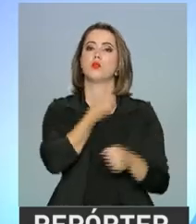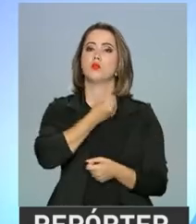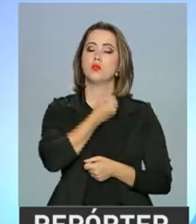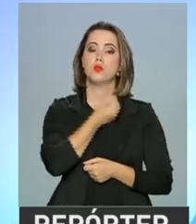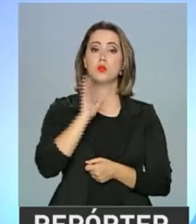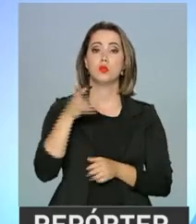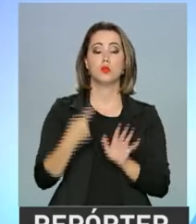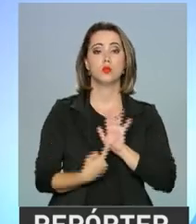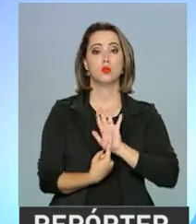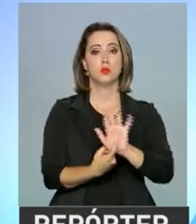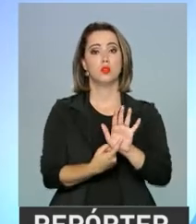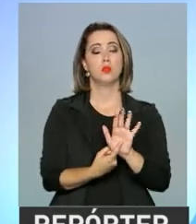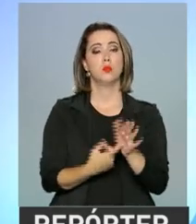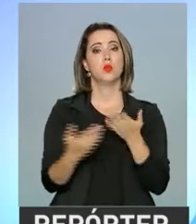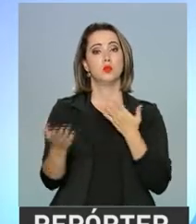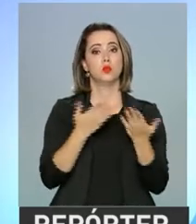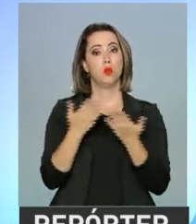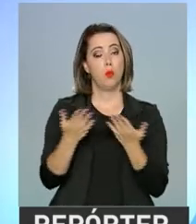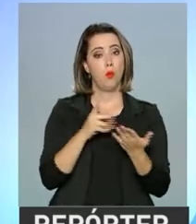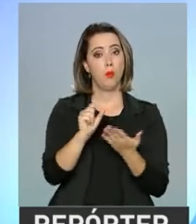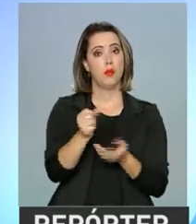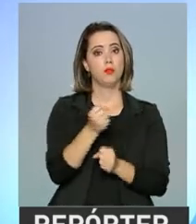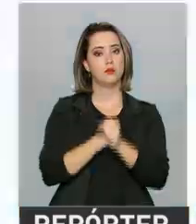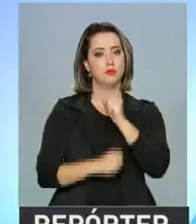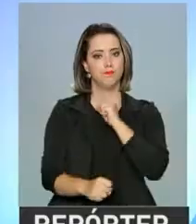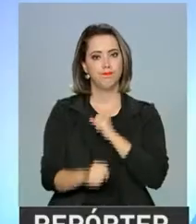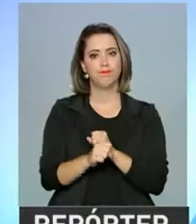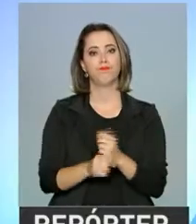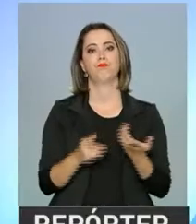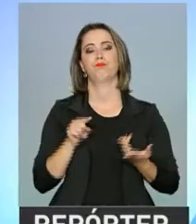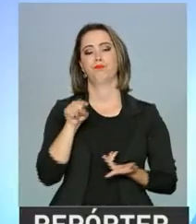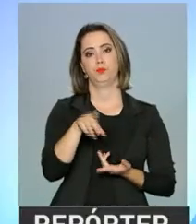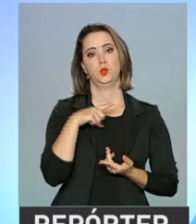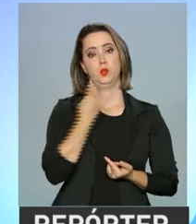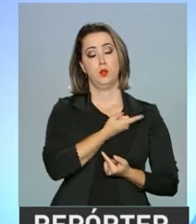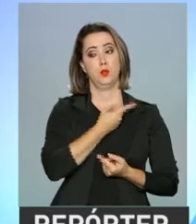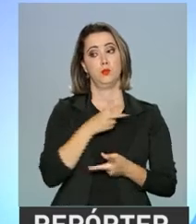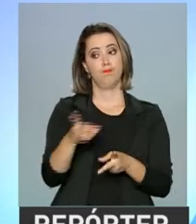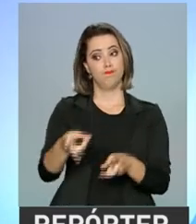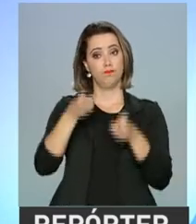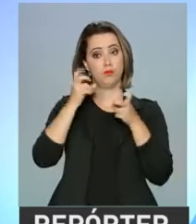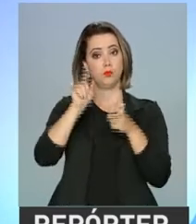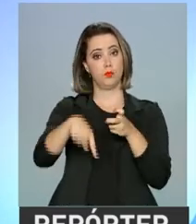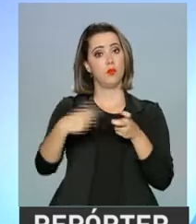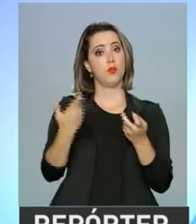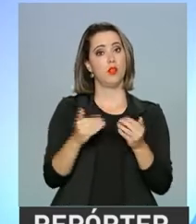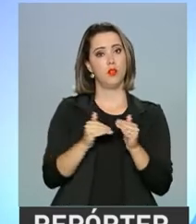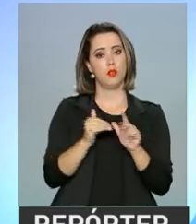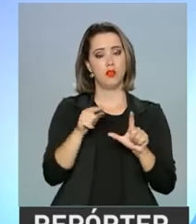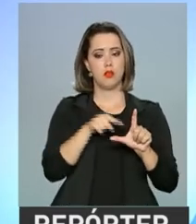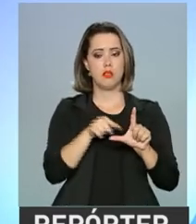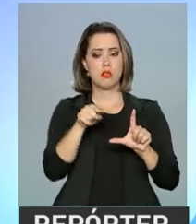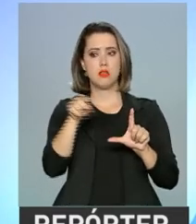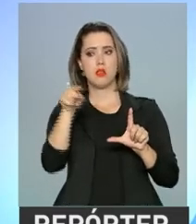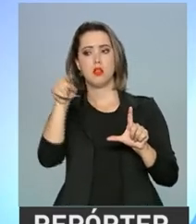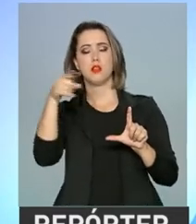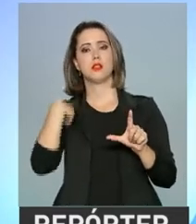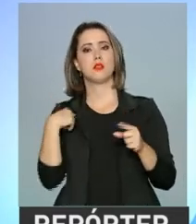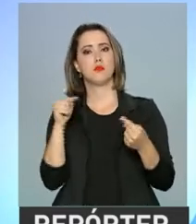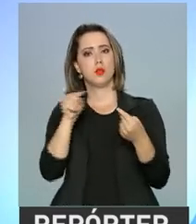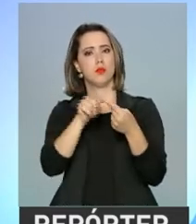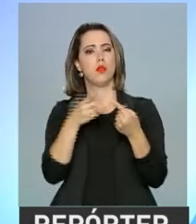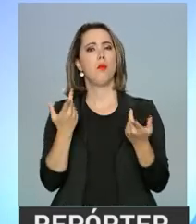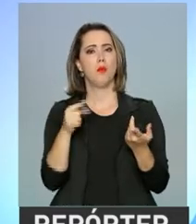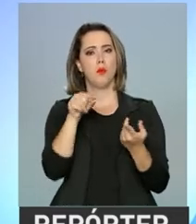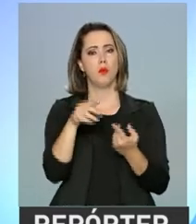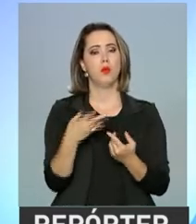crescimento sobre o mês anterior, mas sobre o mesmo mês do ano passado. Então, a nossa previsão é o chamado crescimento na ponta. Último